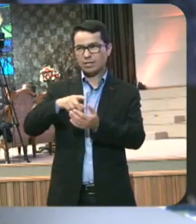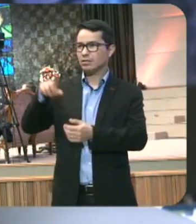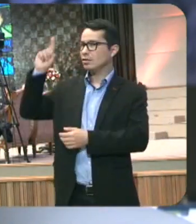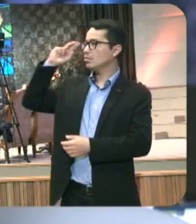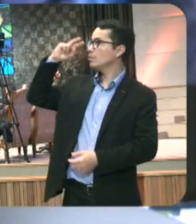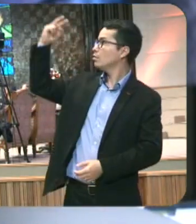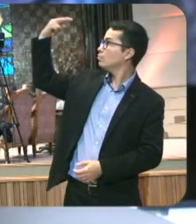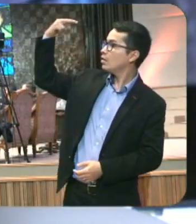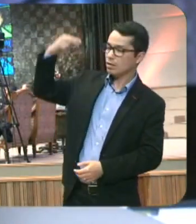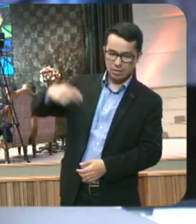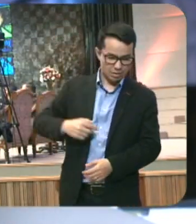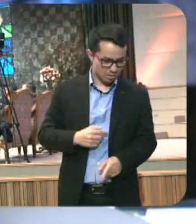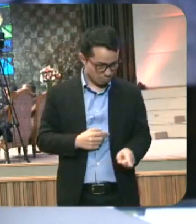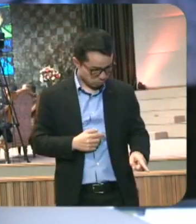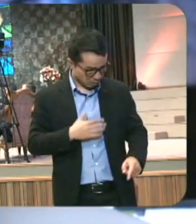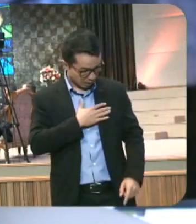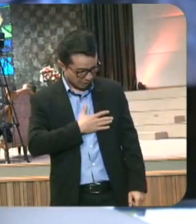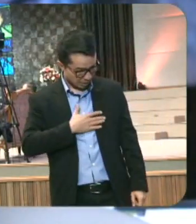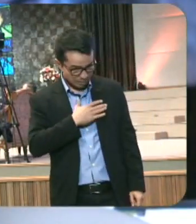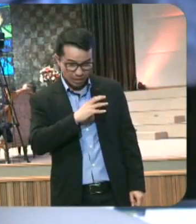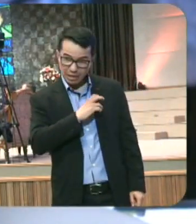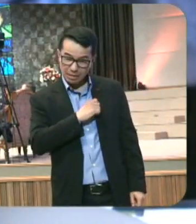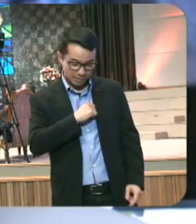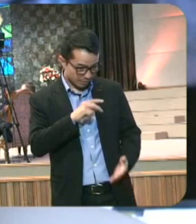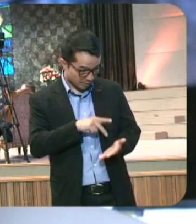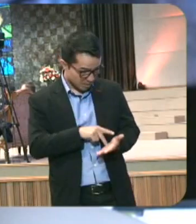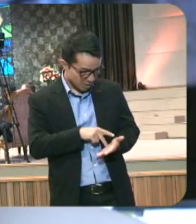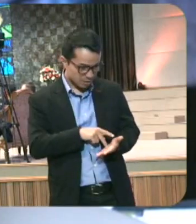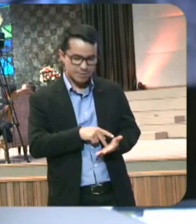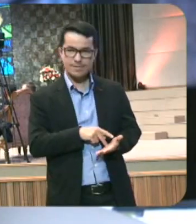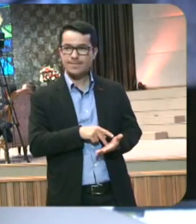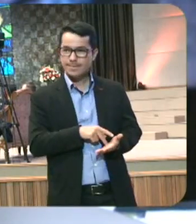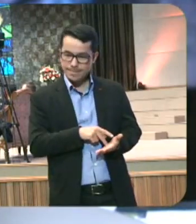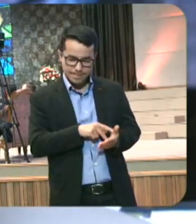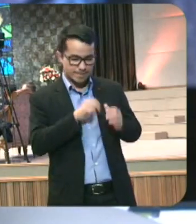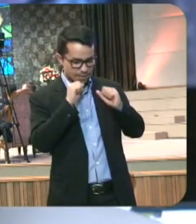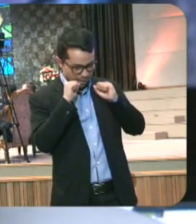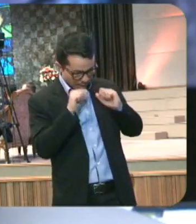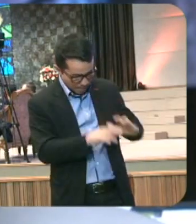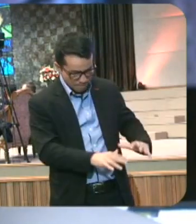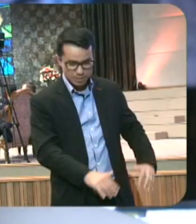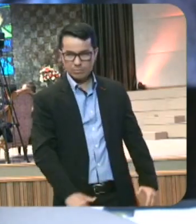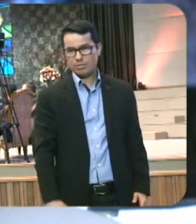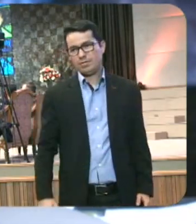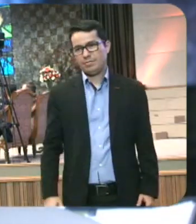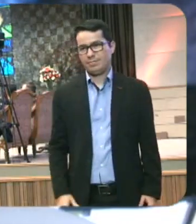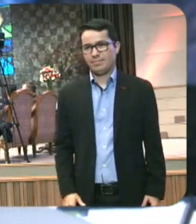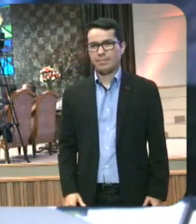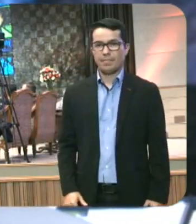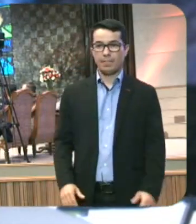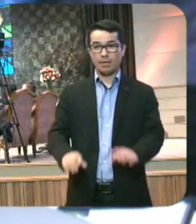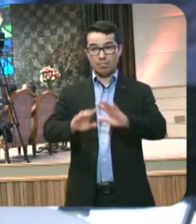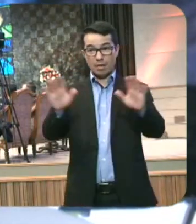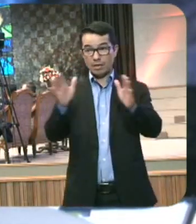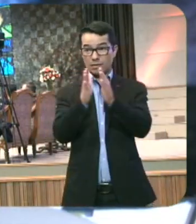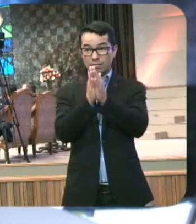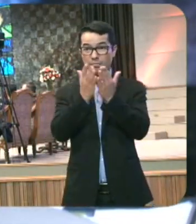Deus. E aí então surge uma próxima pergunta para esse texto. E a próxima